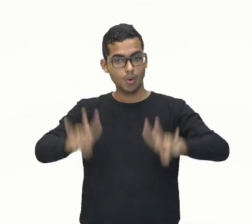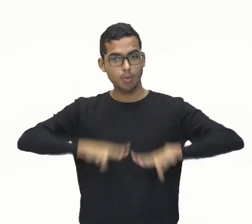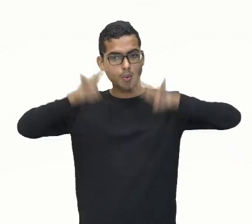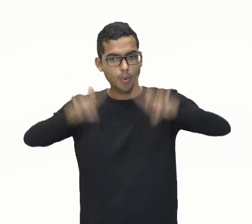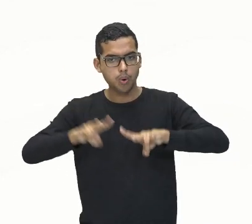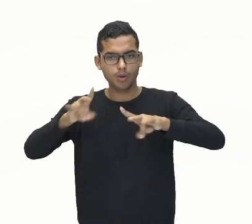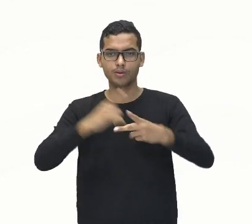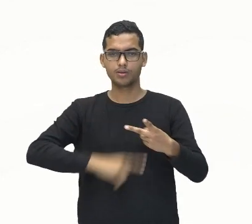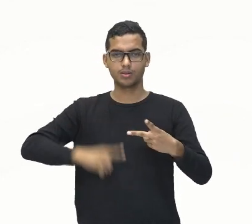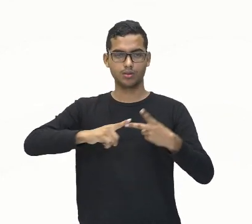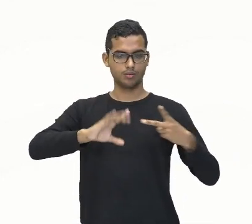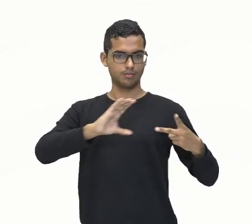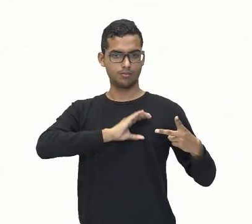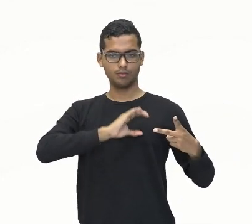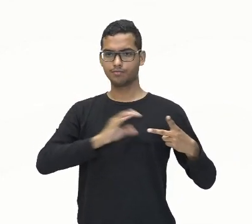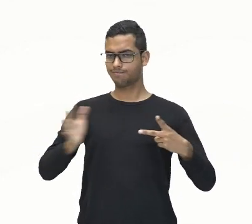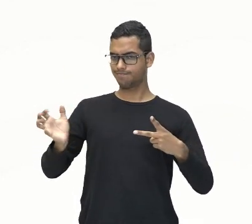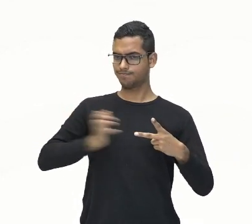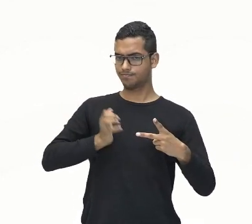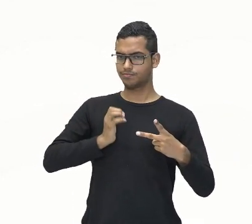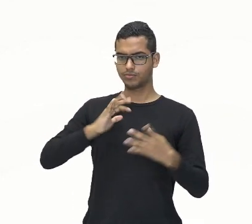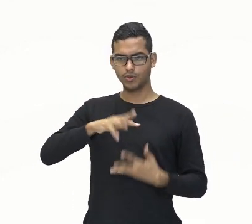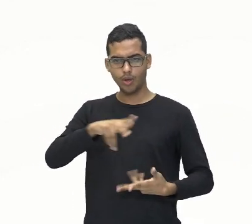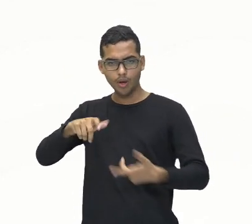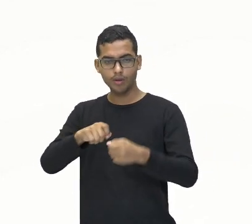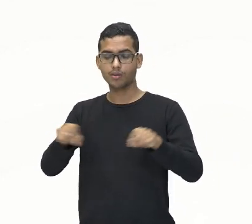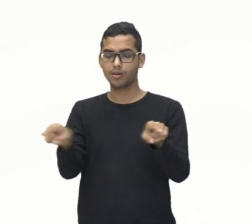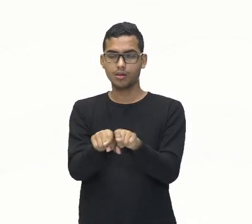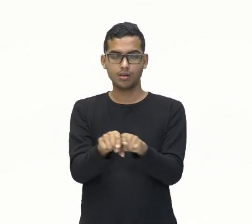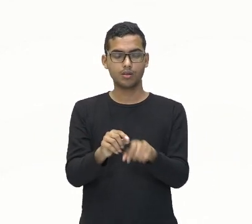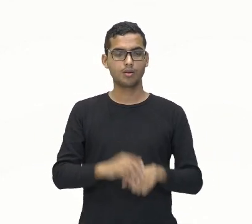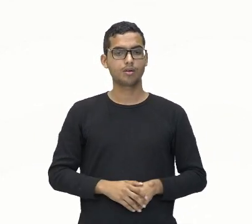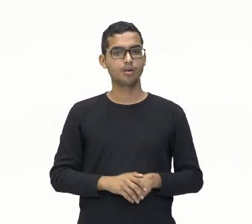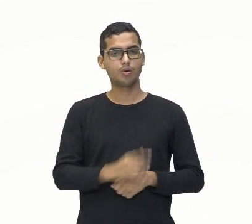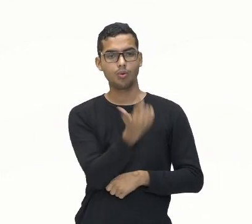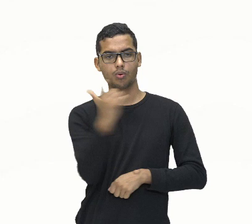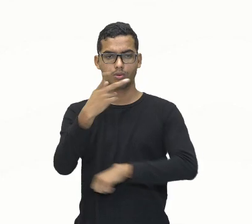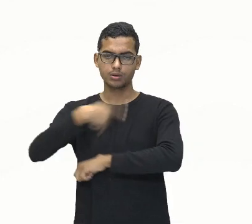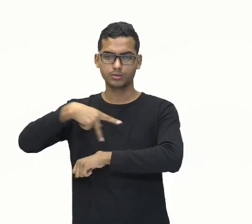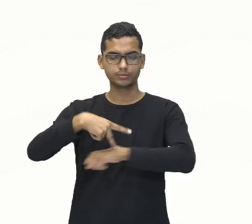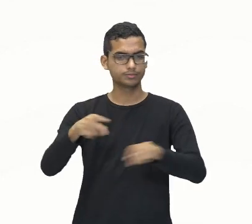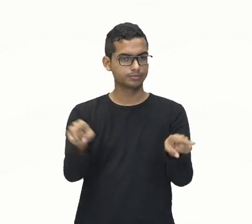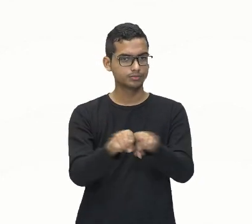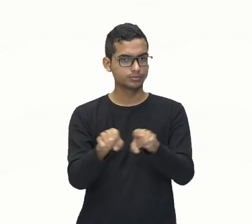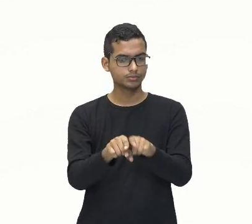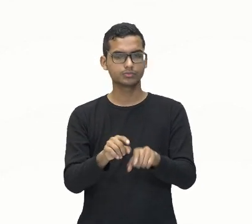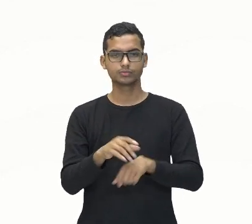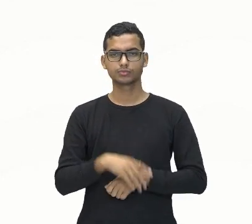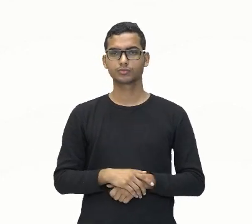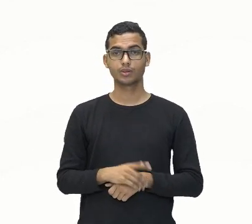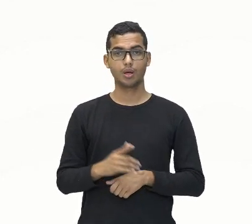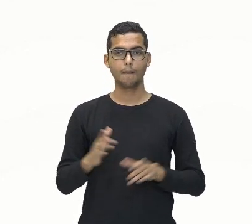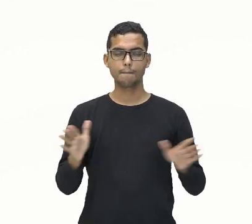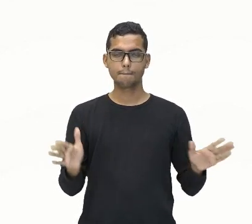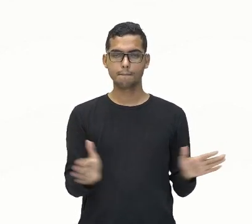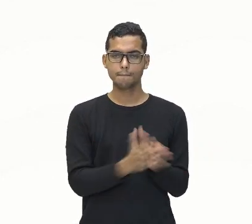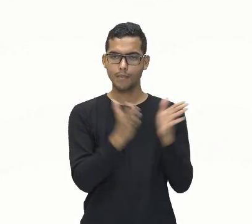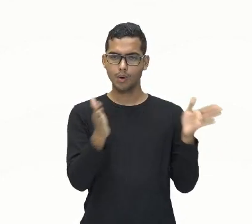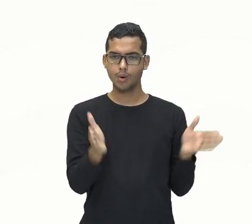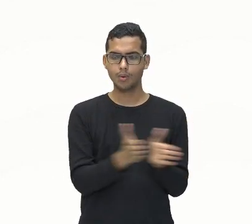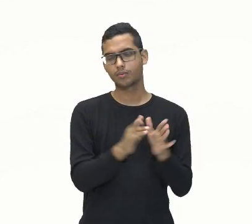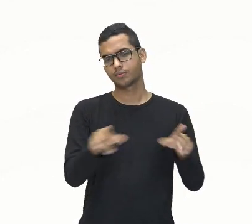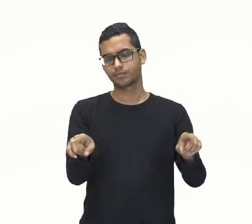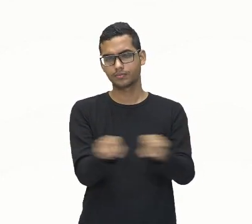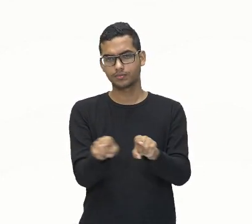Canadá, que estão entre os países mais ricos do mundo, mas nós temos também outros países menos